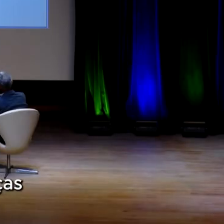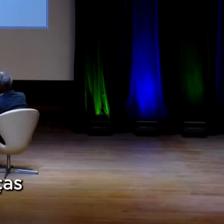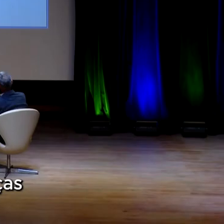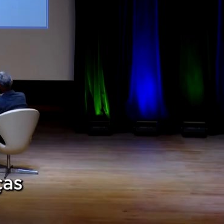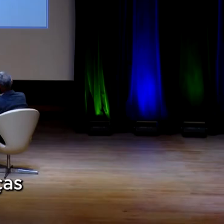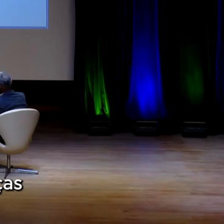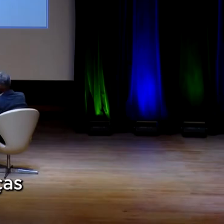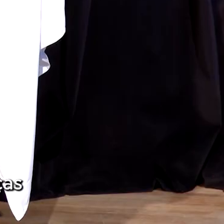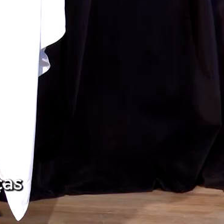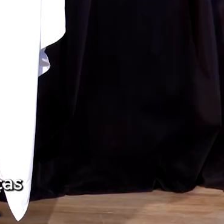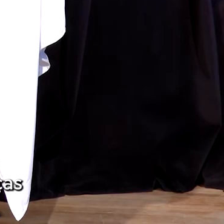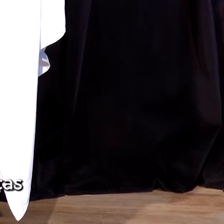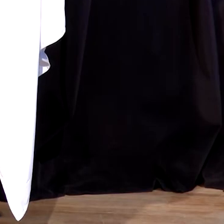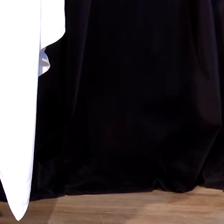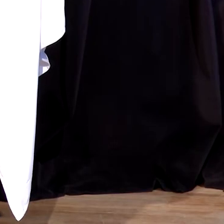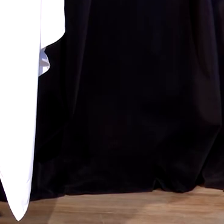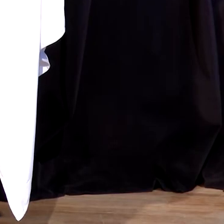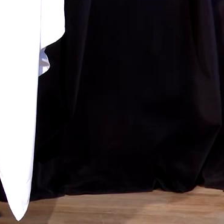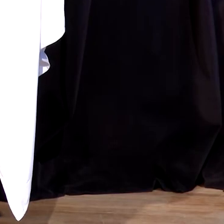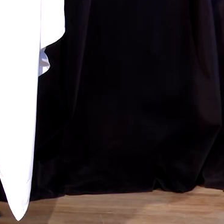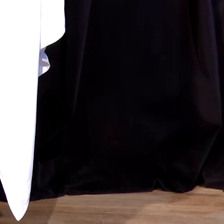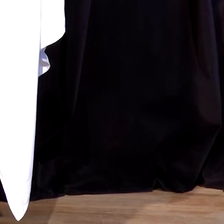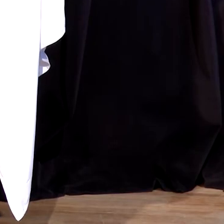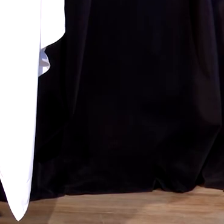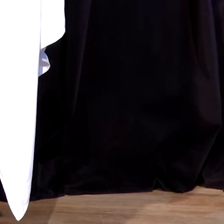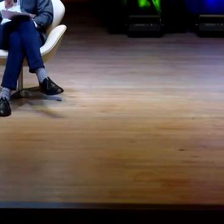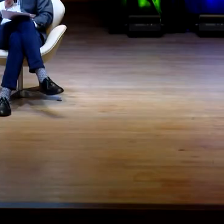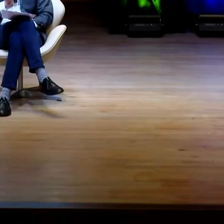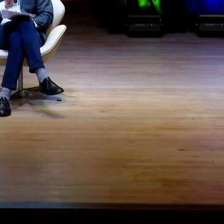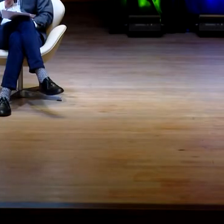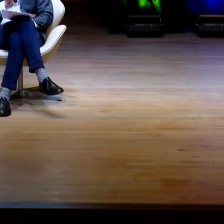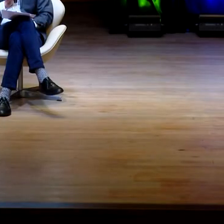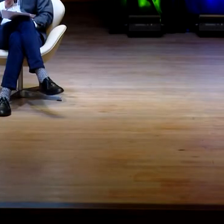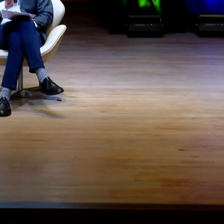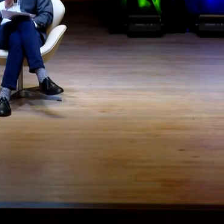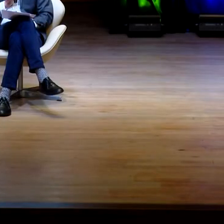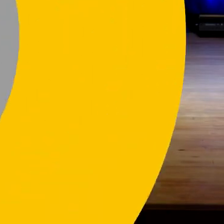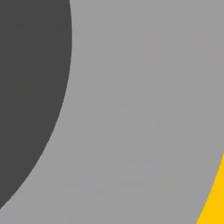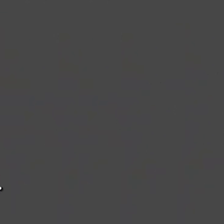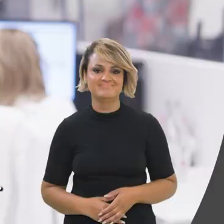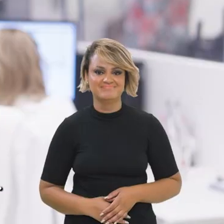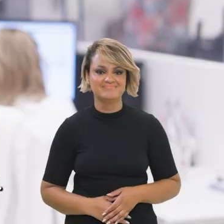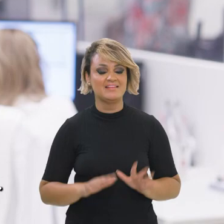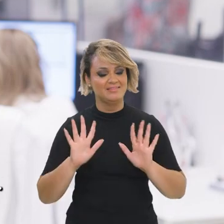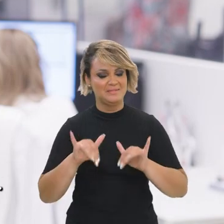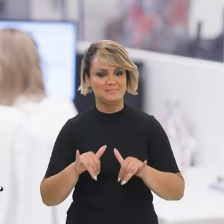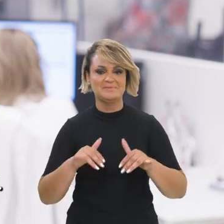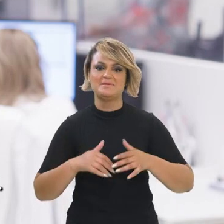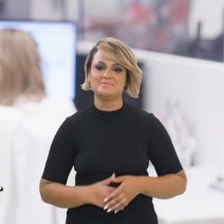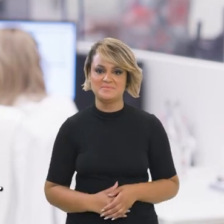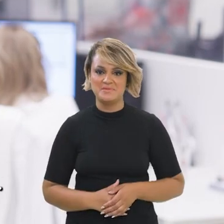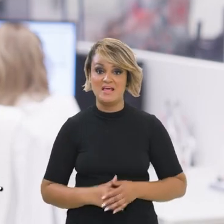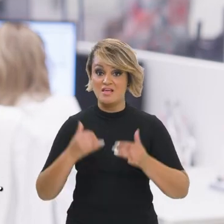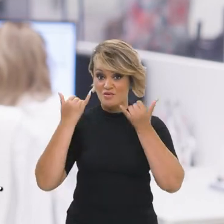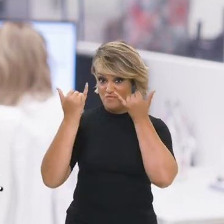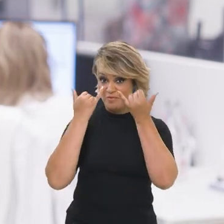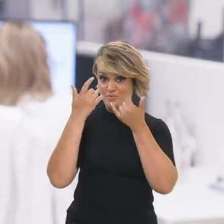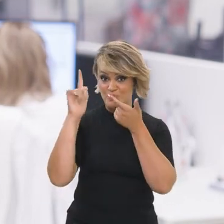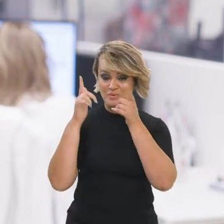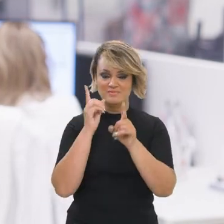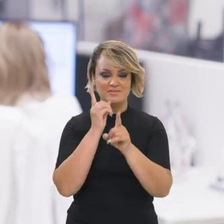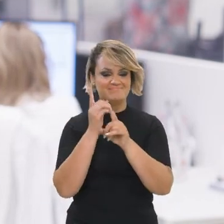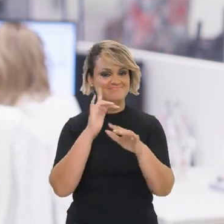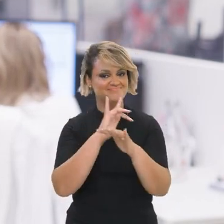contou com a participação de lideranças políticas, empresariais e da sociedade civil. E o ponto gov de hoje fica por aqui.